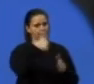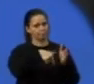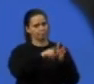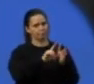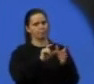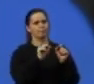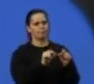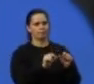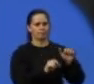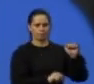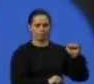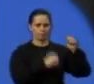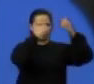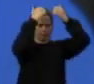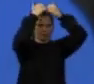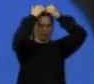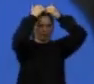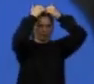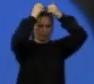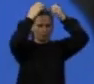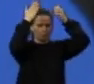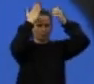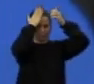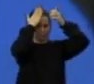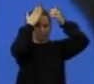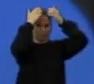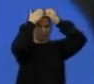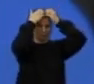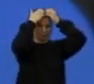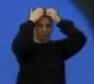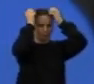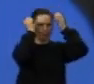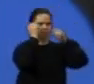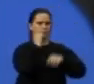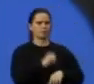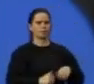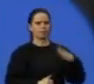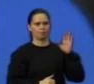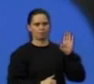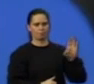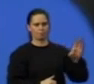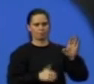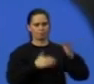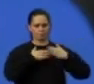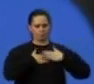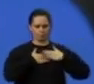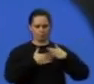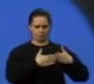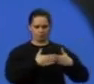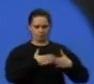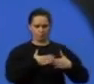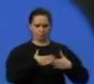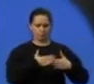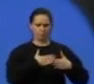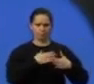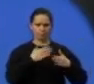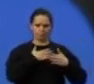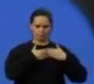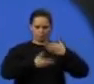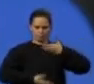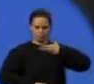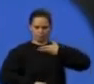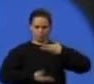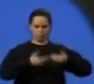traumatismo craniano. Alternativa B, traumatismo torácico. Alternativa C,